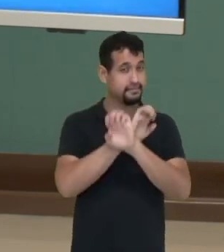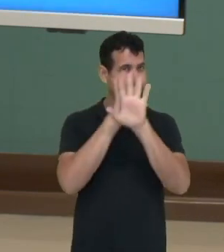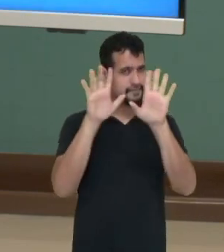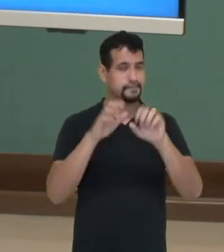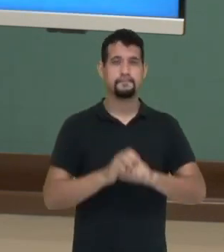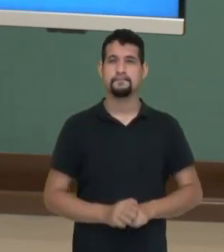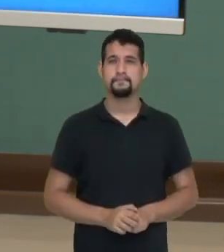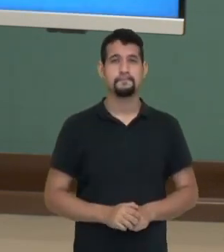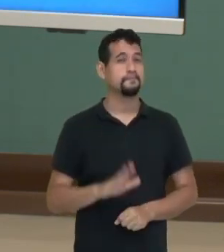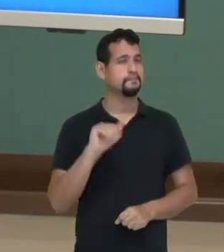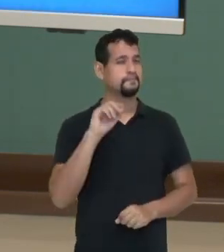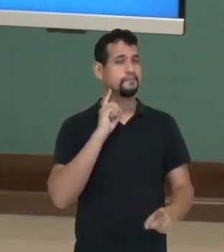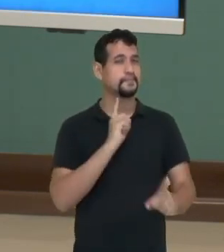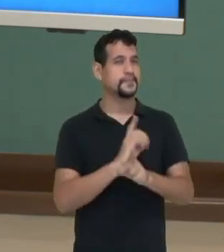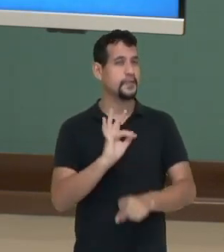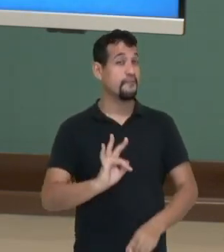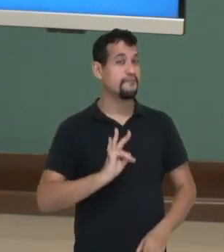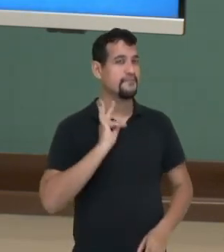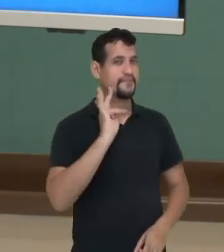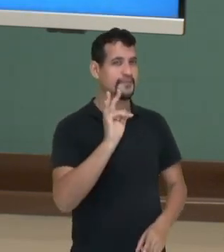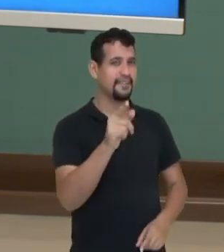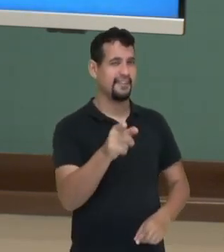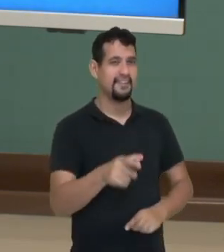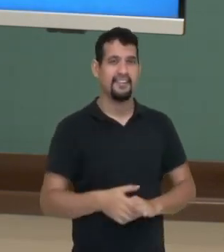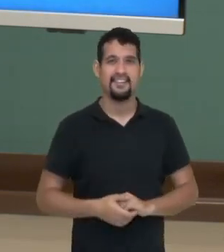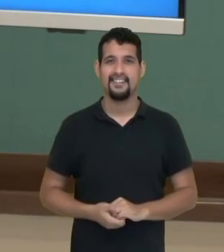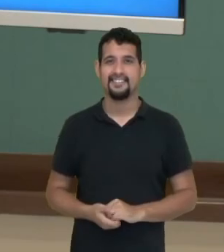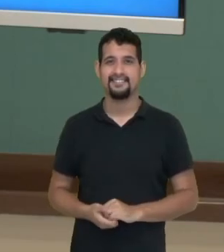tenham gostado e vejo vocês na próxima